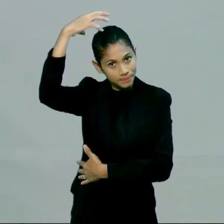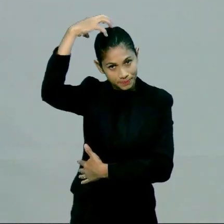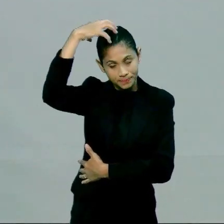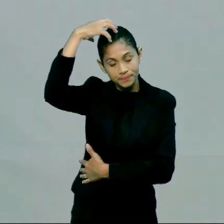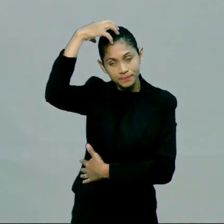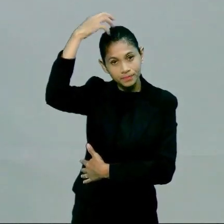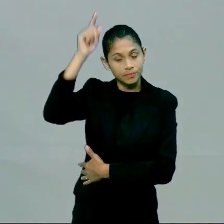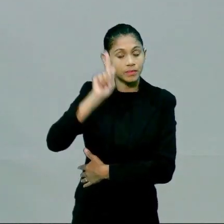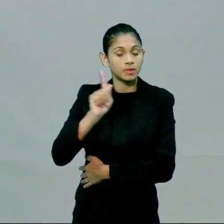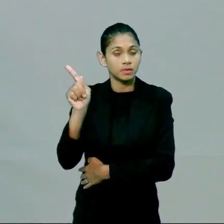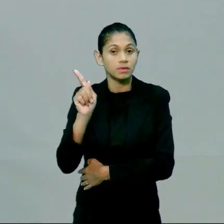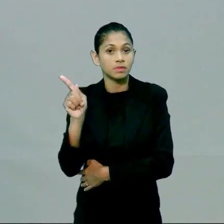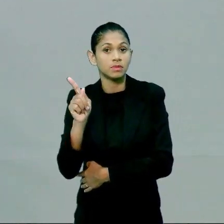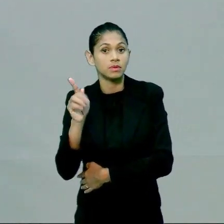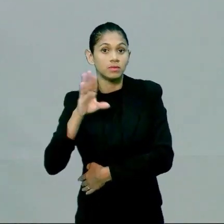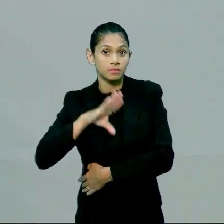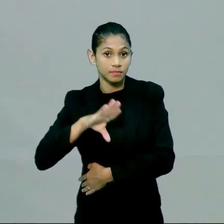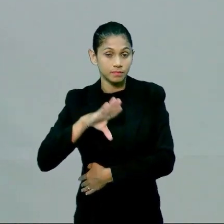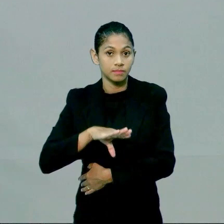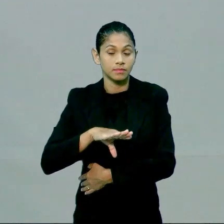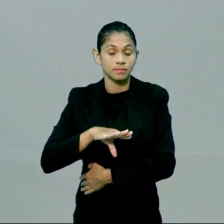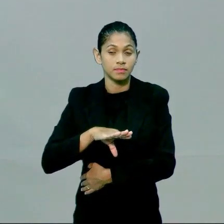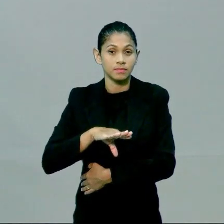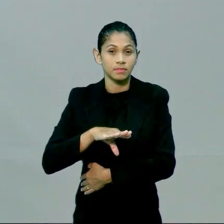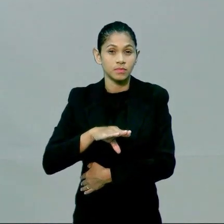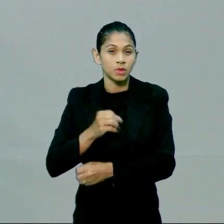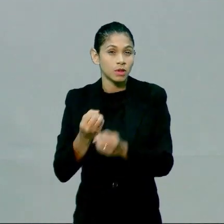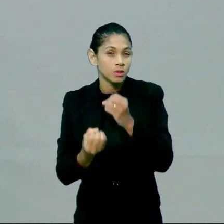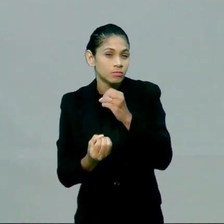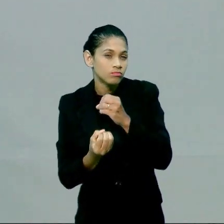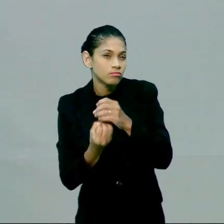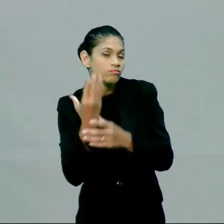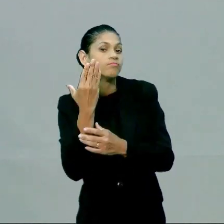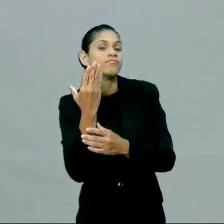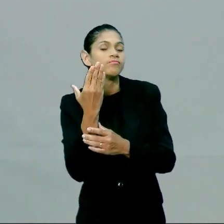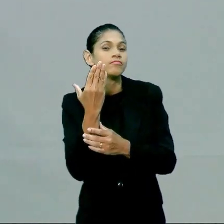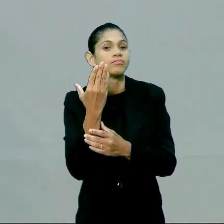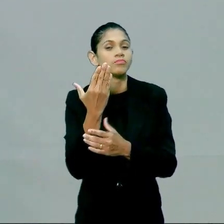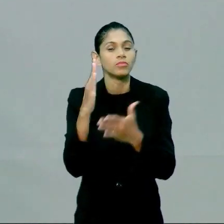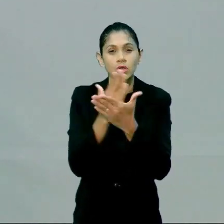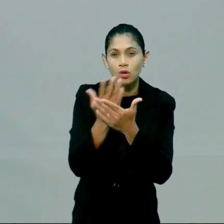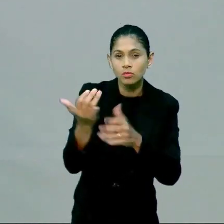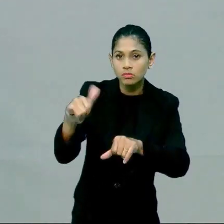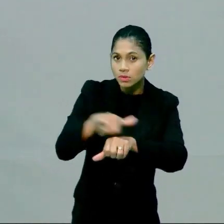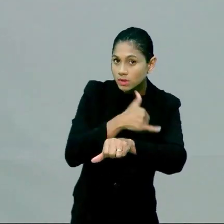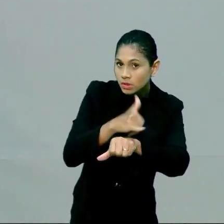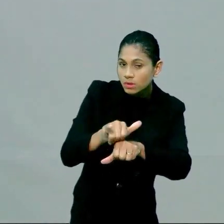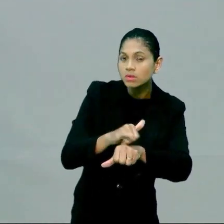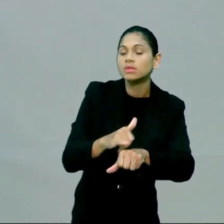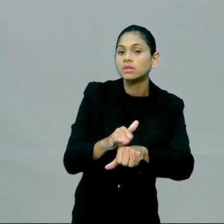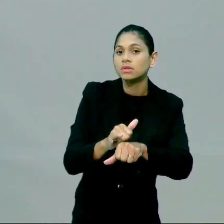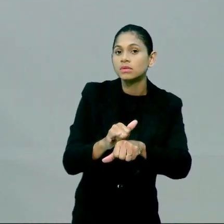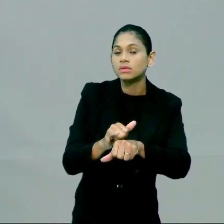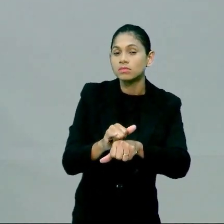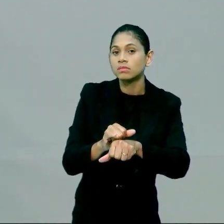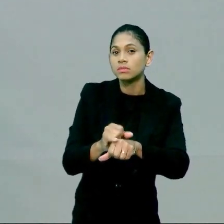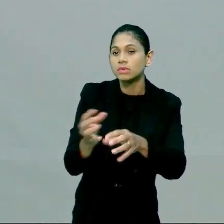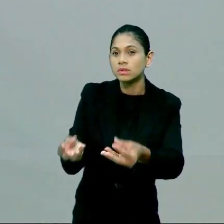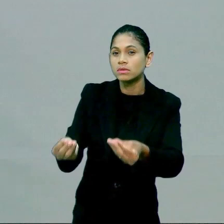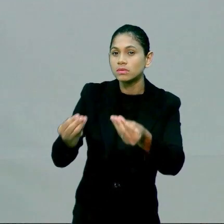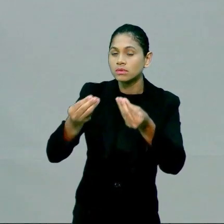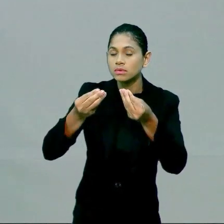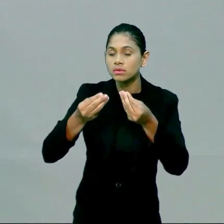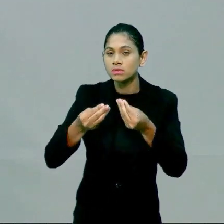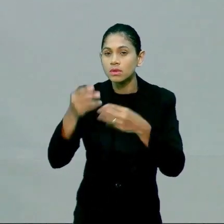de Portugal, ele vai criar alguns mecanismos que vai atrair pessoas da nobreza com